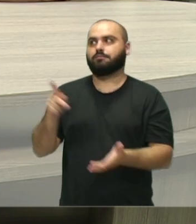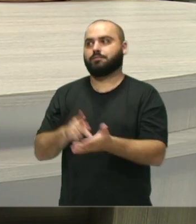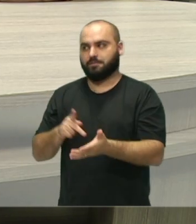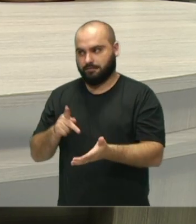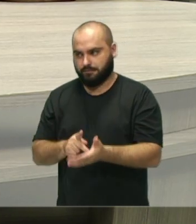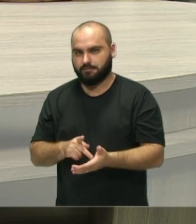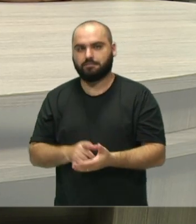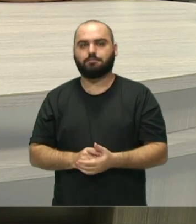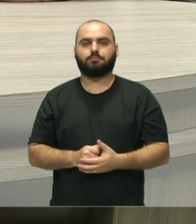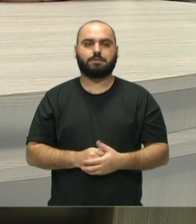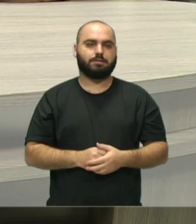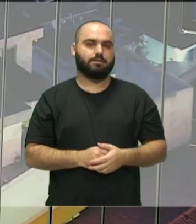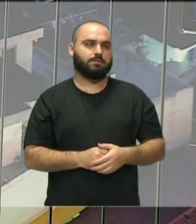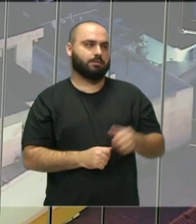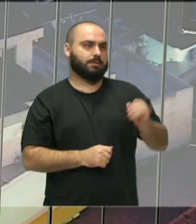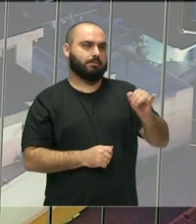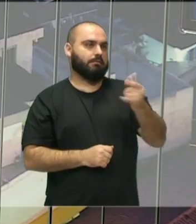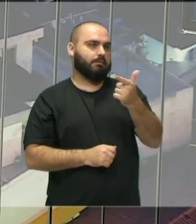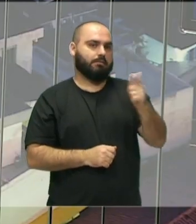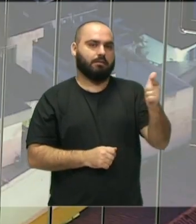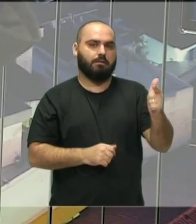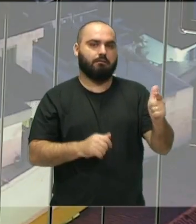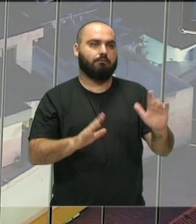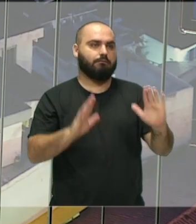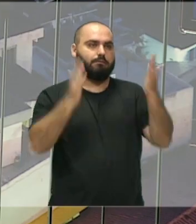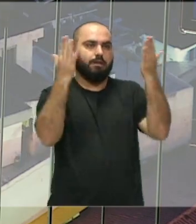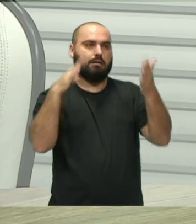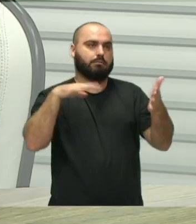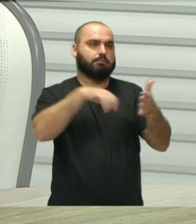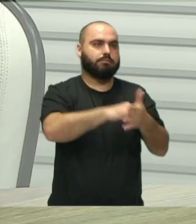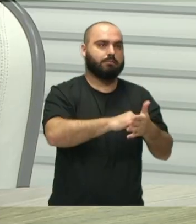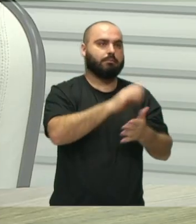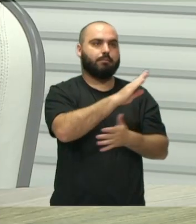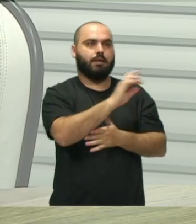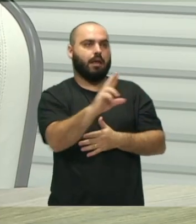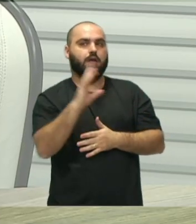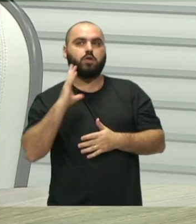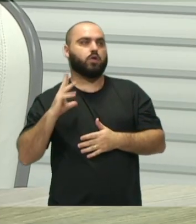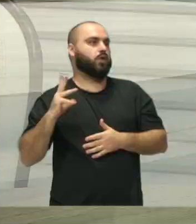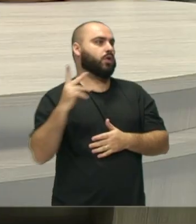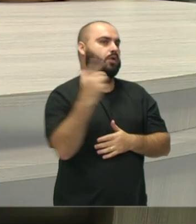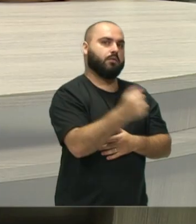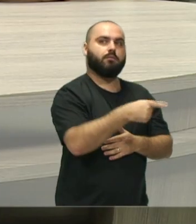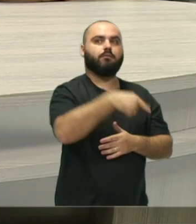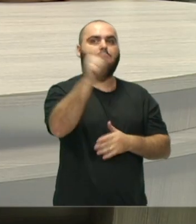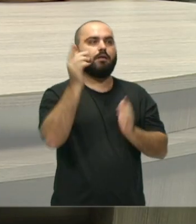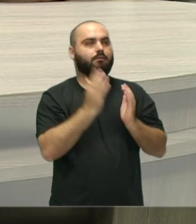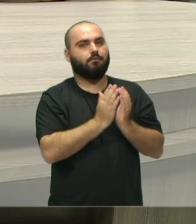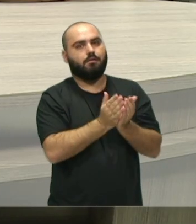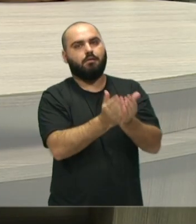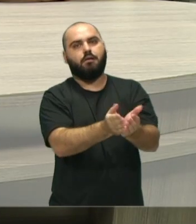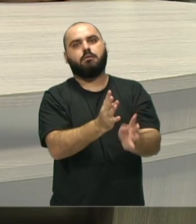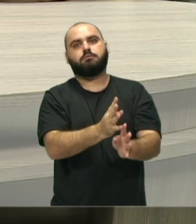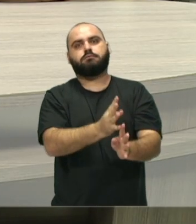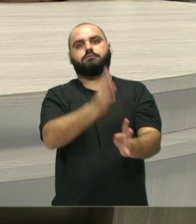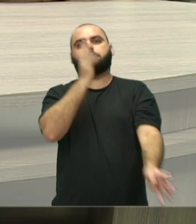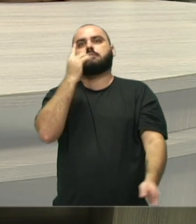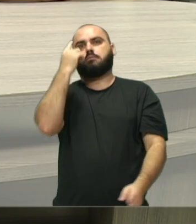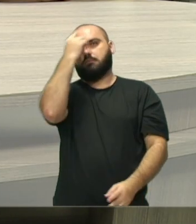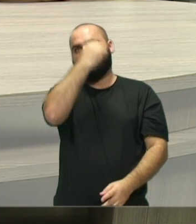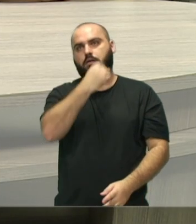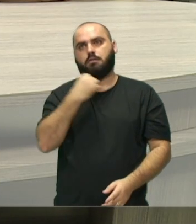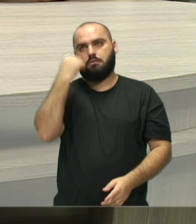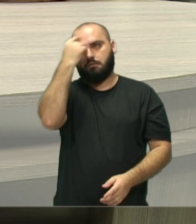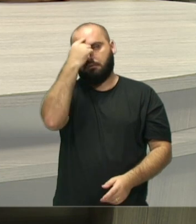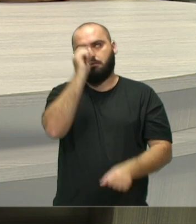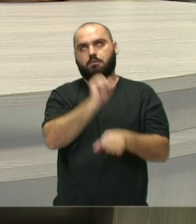Quando não tem época que dá algum acidente na BR, que vai todo mundo lá para a fila do ferryboat, e aí é 1 hora e